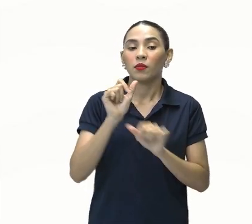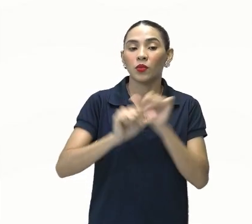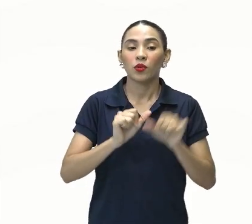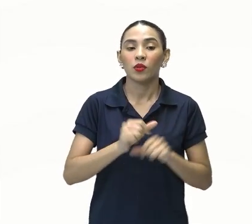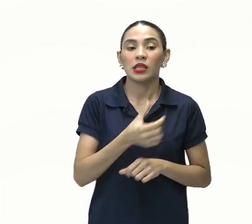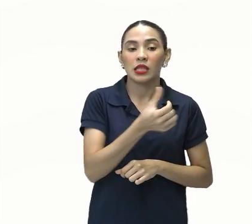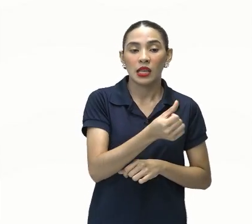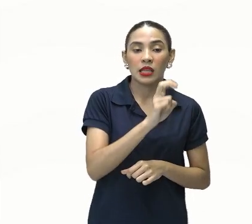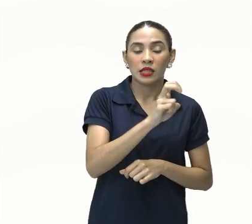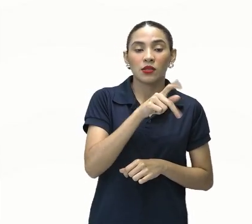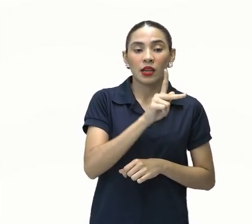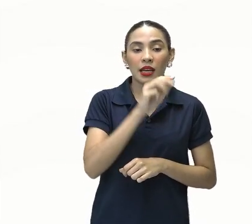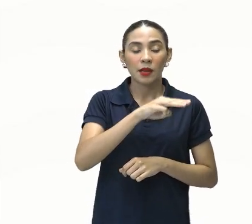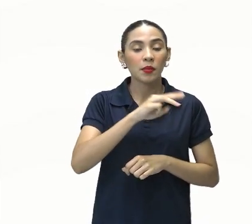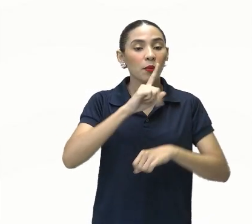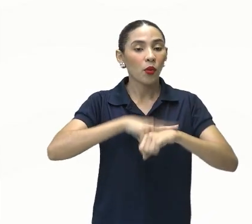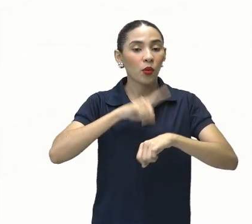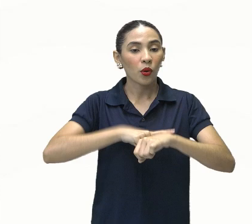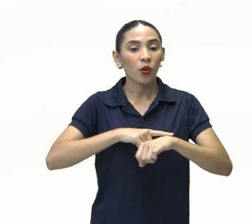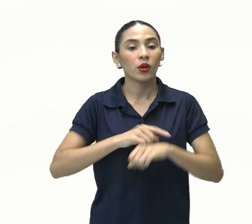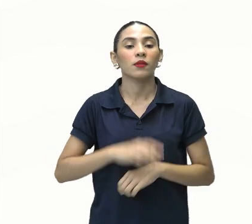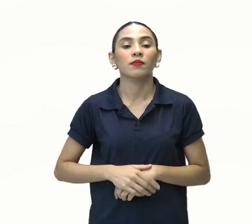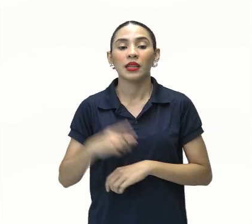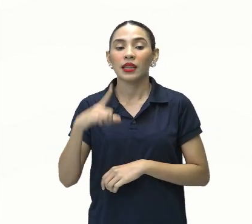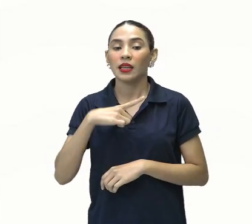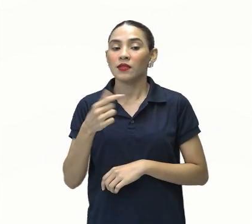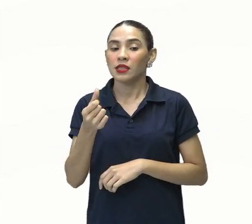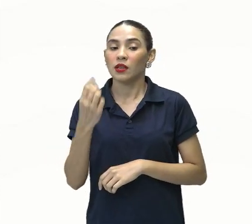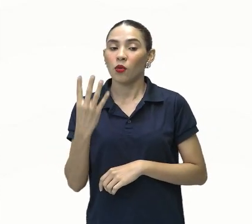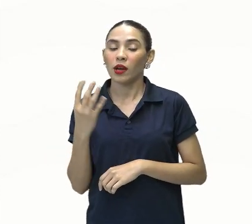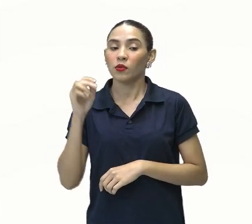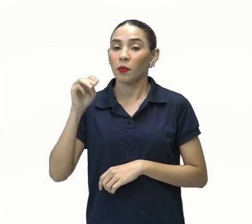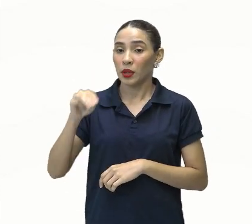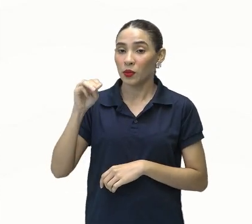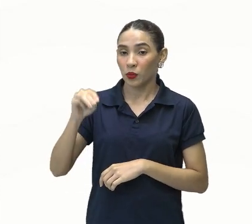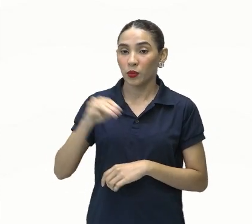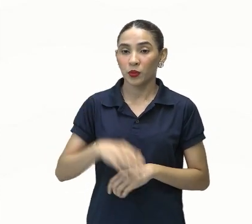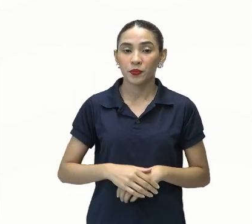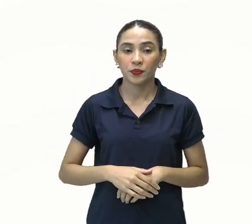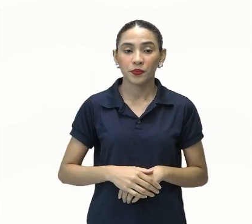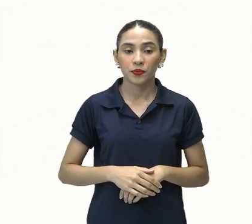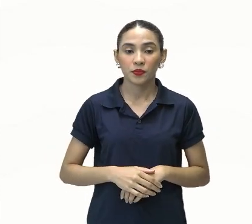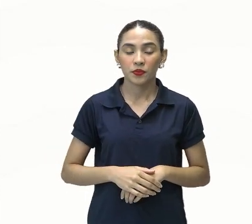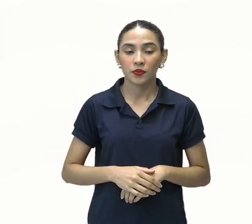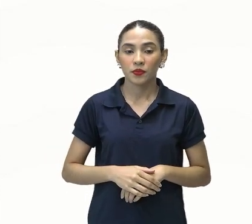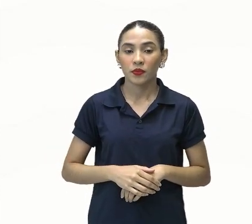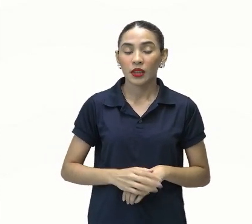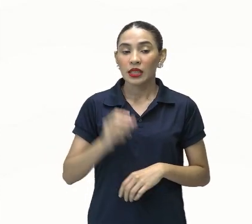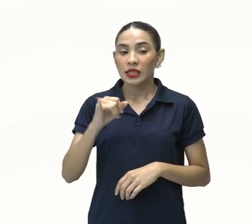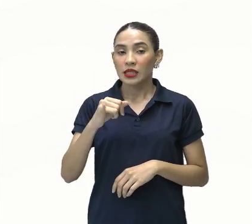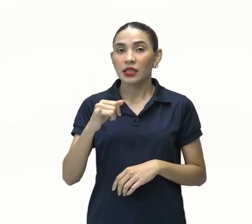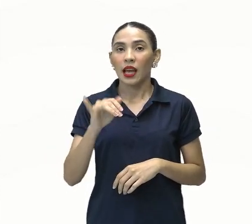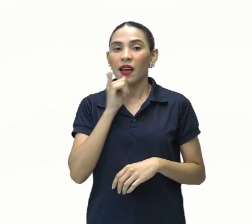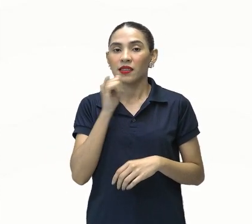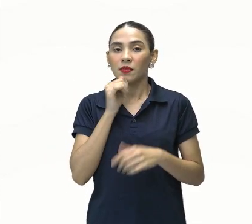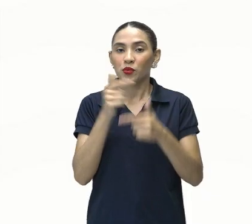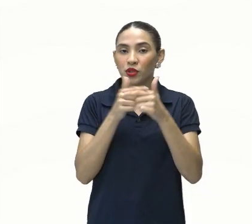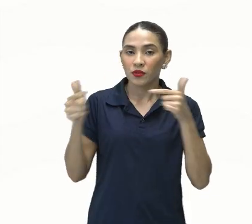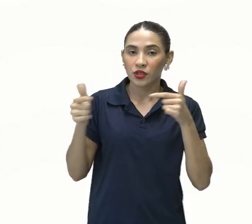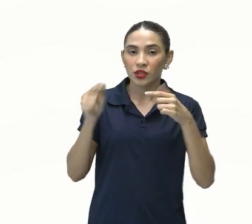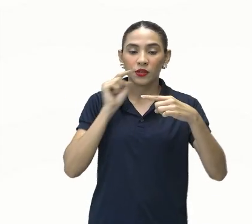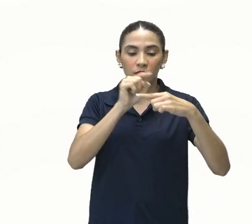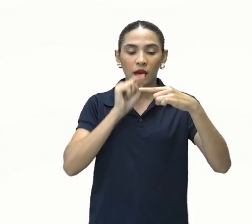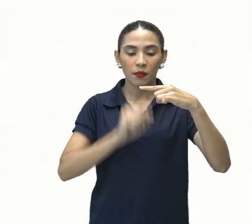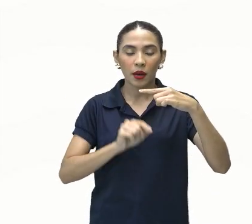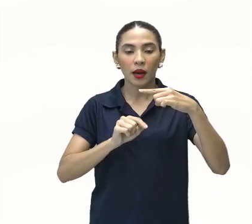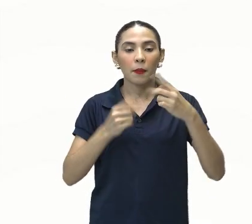a 65 km por hora, levou 64 minutos. Se eu simplificar minhas duas